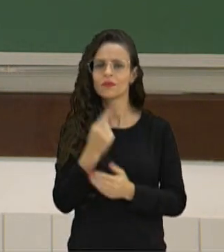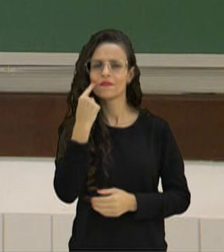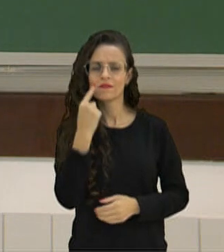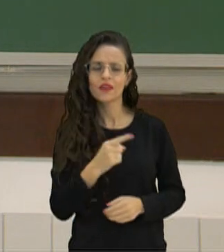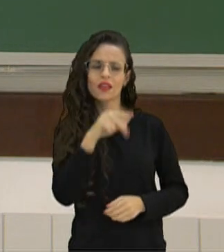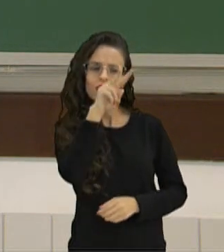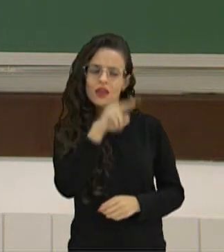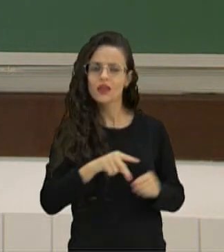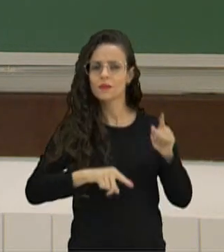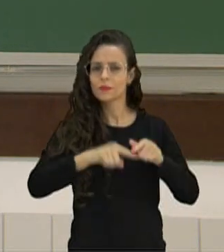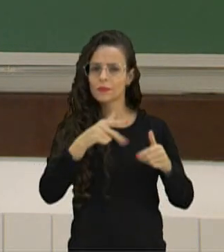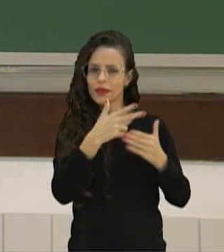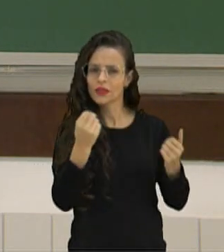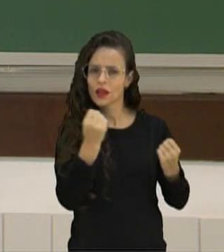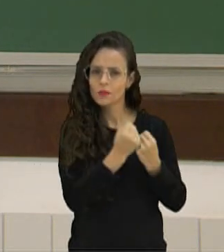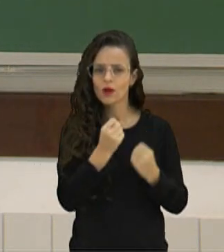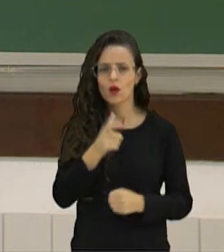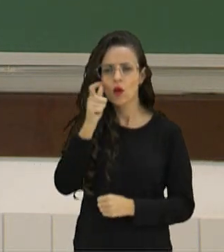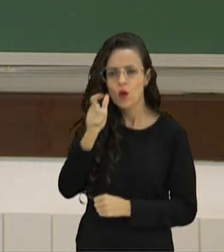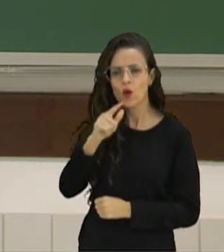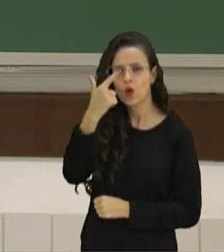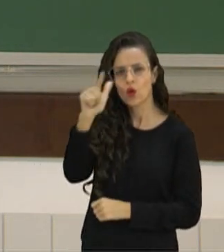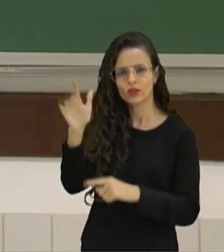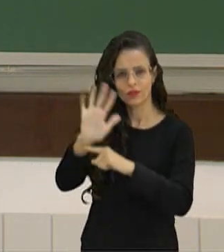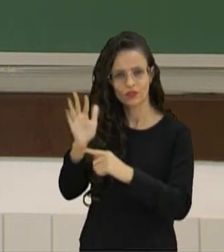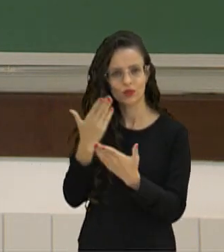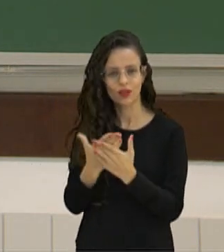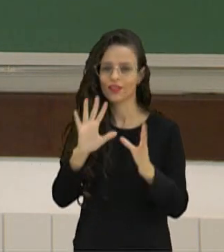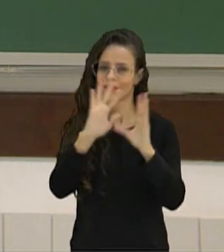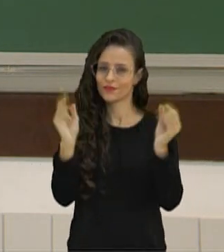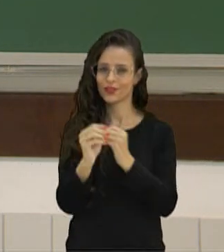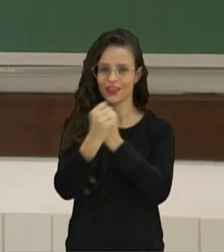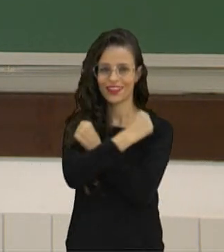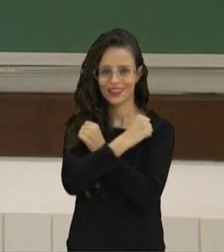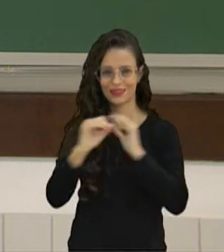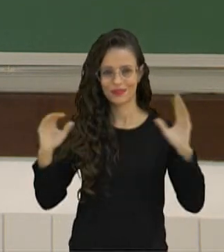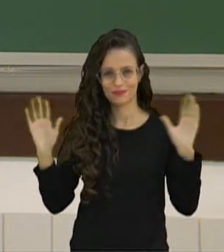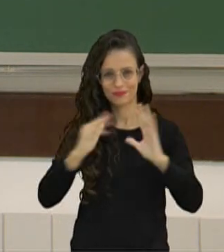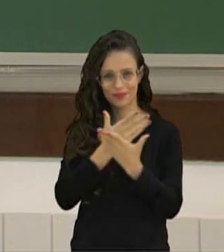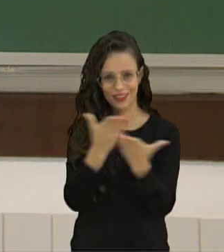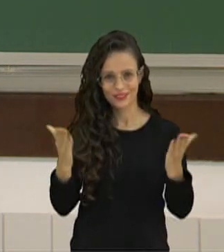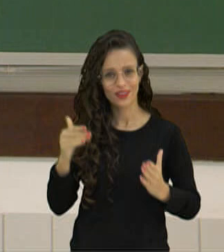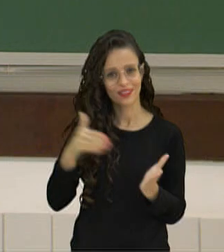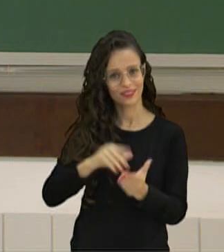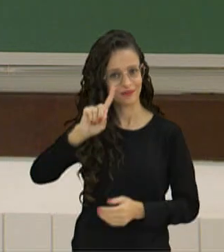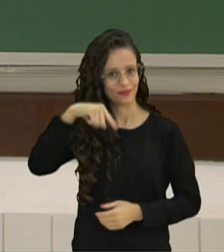de apoio, vão acompanhando com outras videoaulas, enfim. Fica aqui um grande abraço e até a próxima.